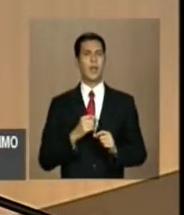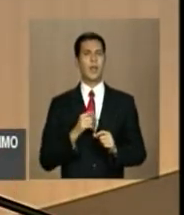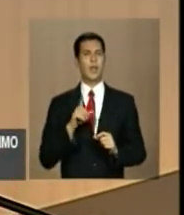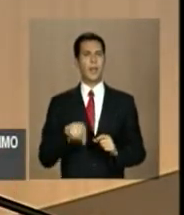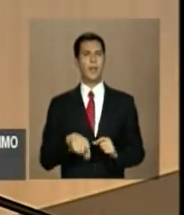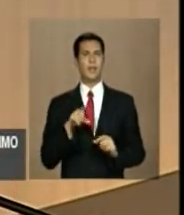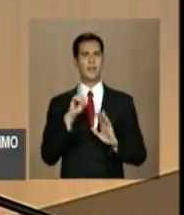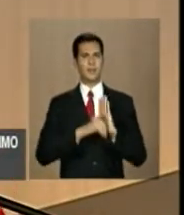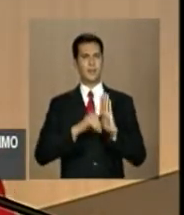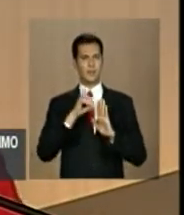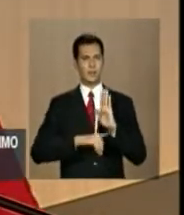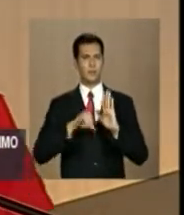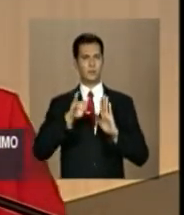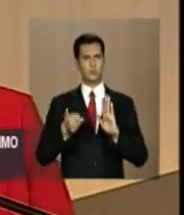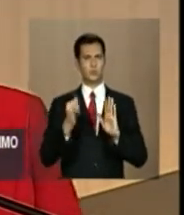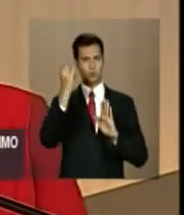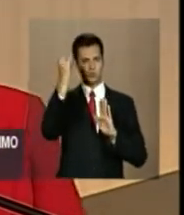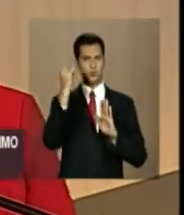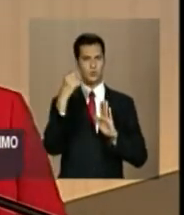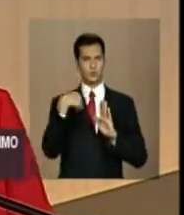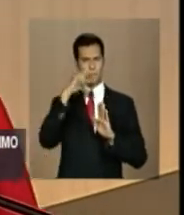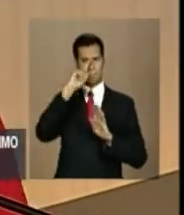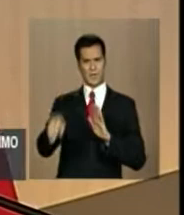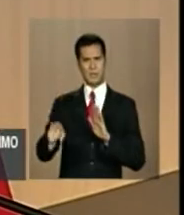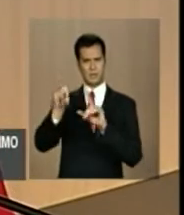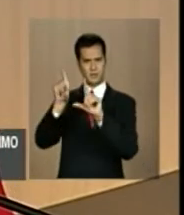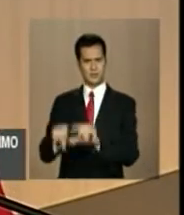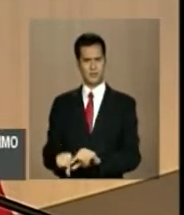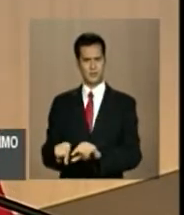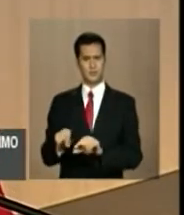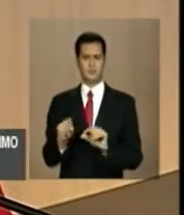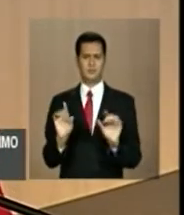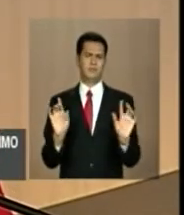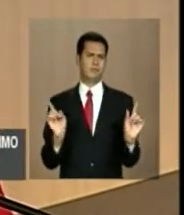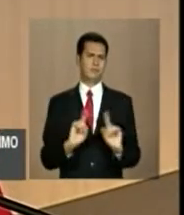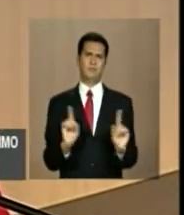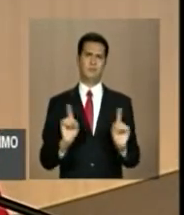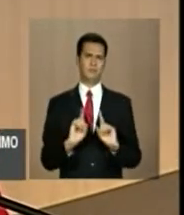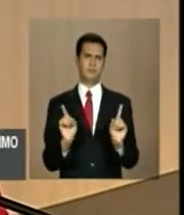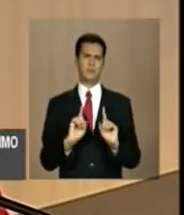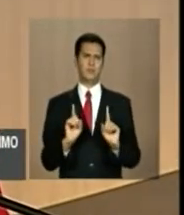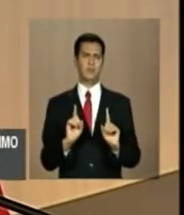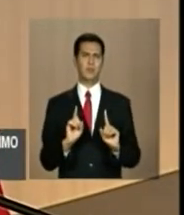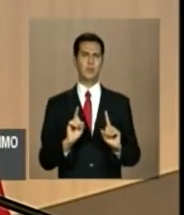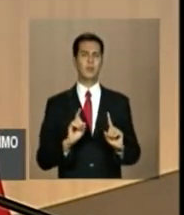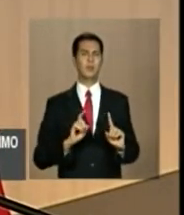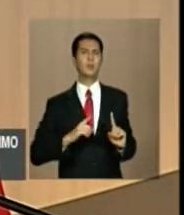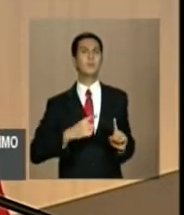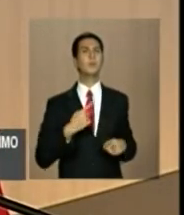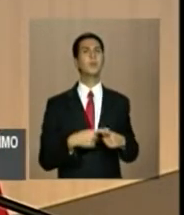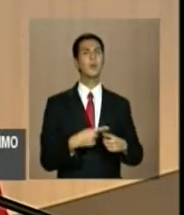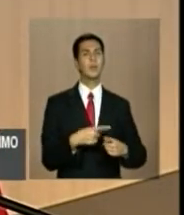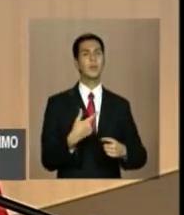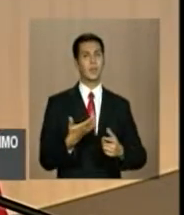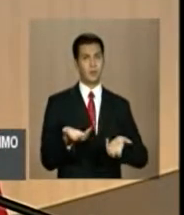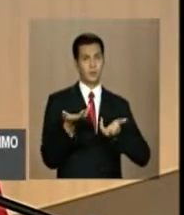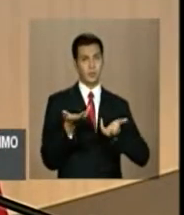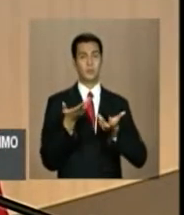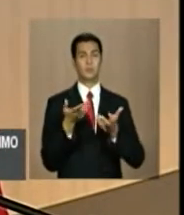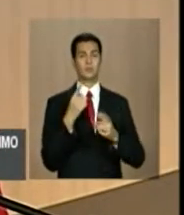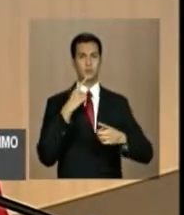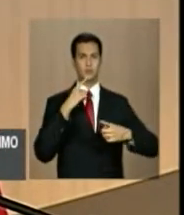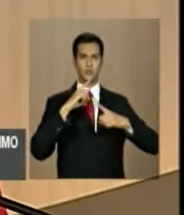e terei a pretensão de discutir com a sociedade, para o meu país falar a verdade. Não